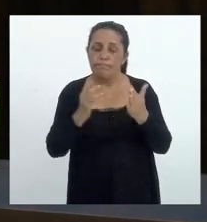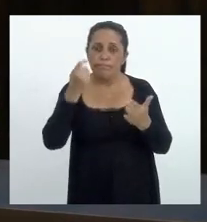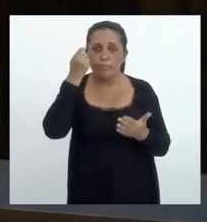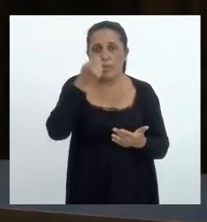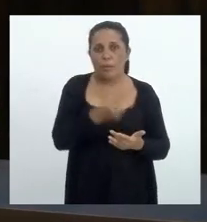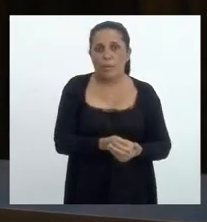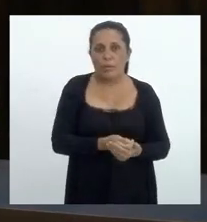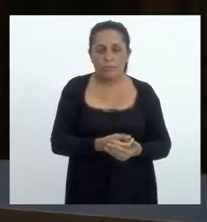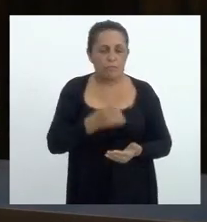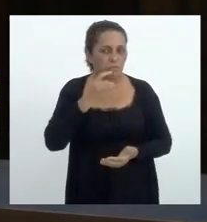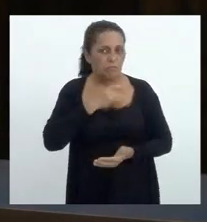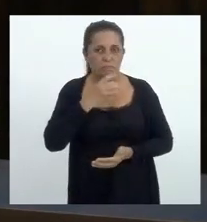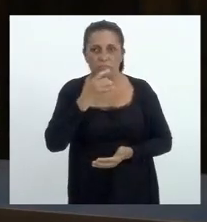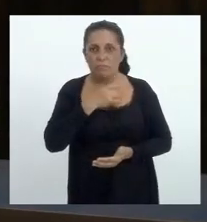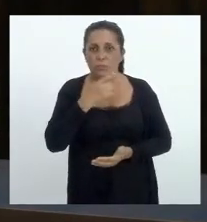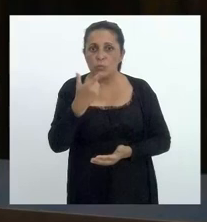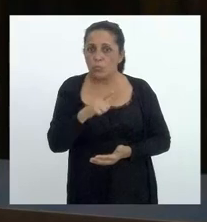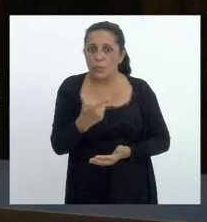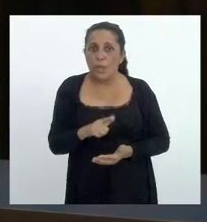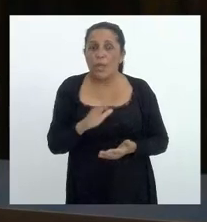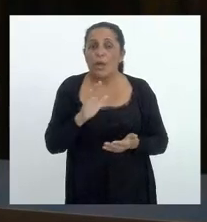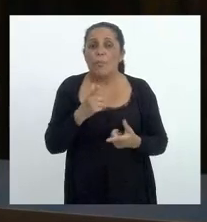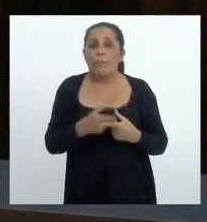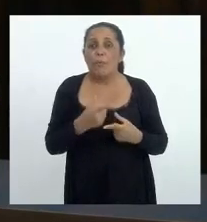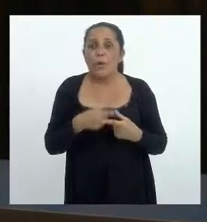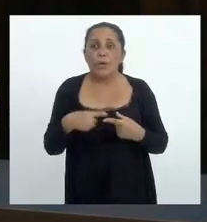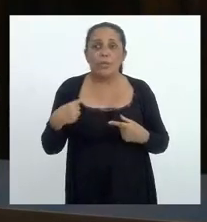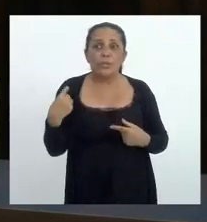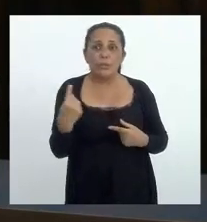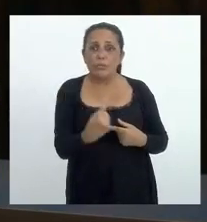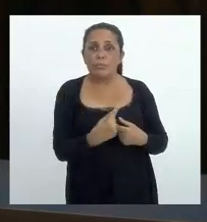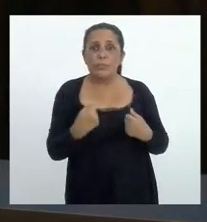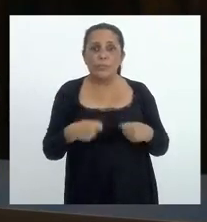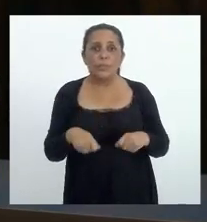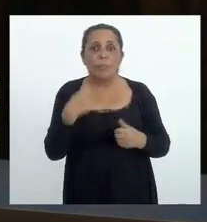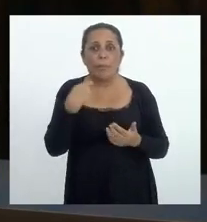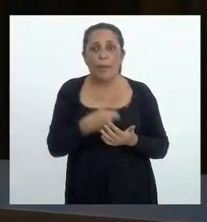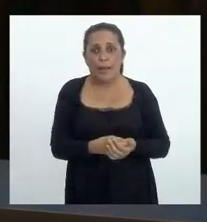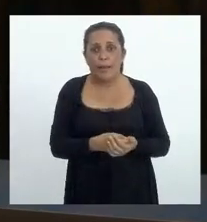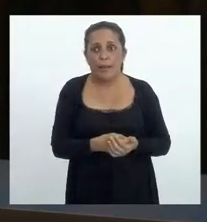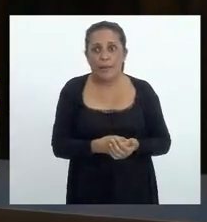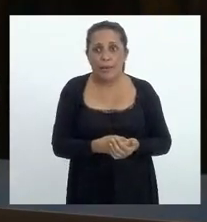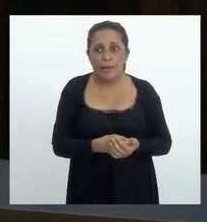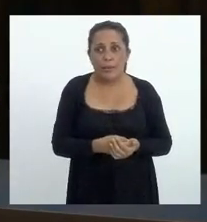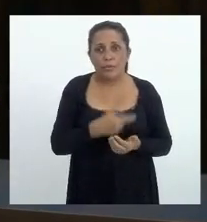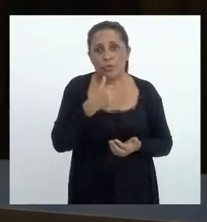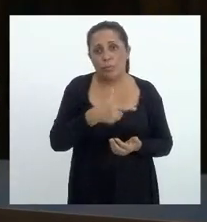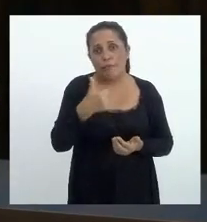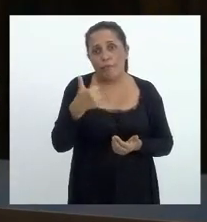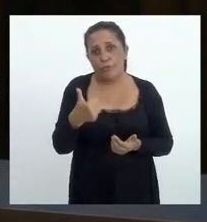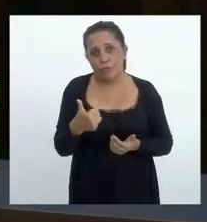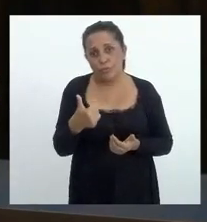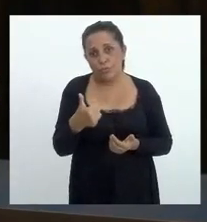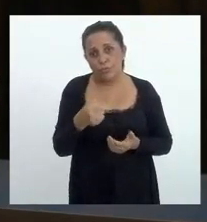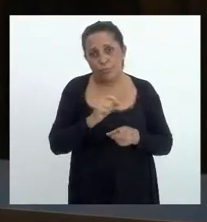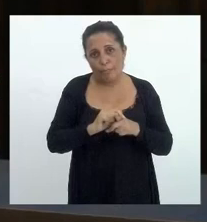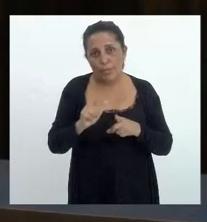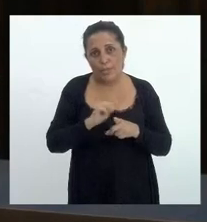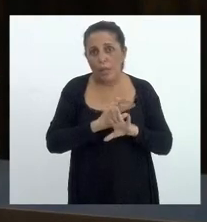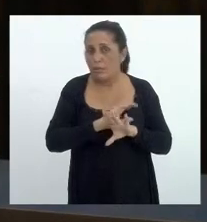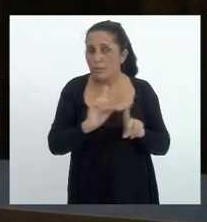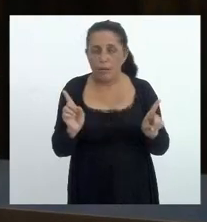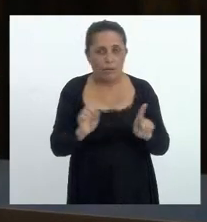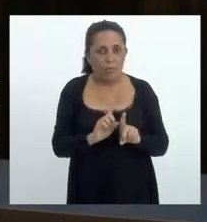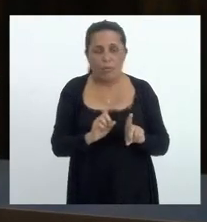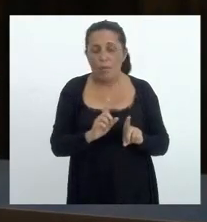nos assombra. Não só porque nós não precisamos pagar essa parcela da dívida em 2021, não só por isso, mas por conta de